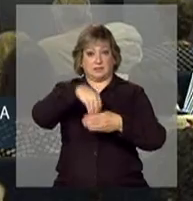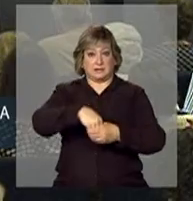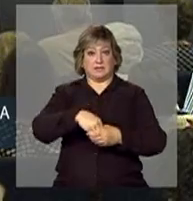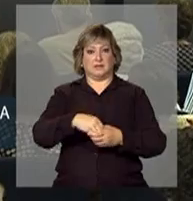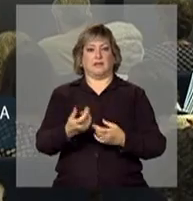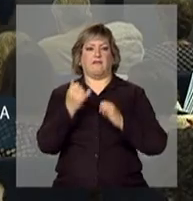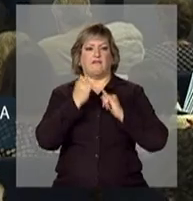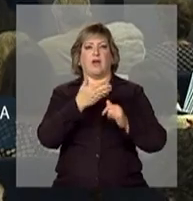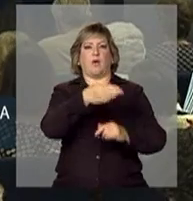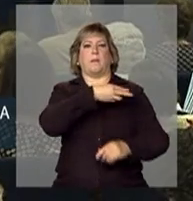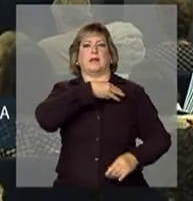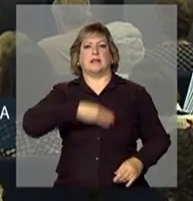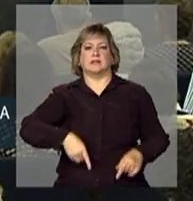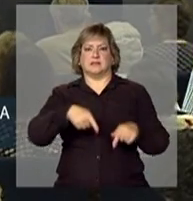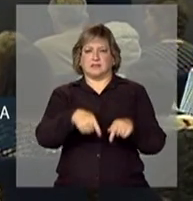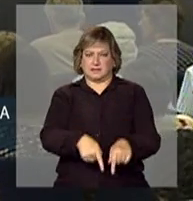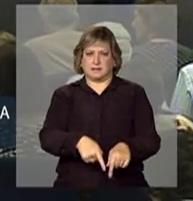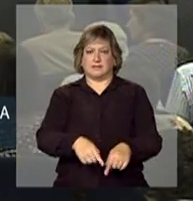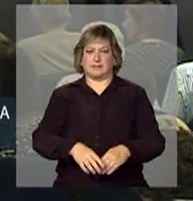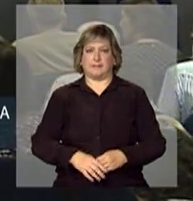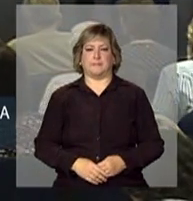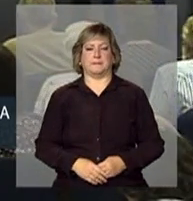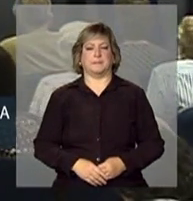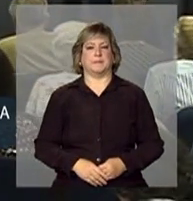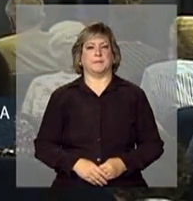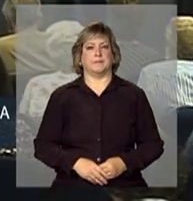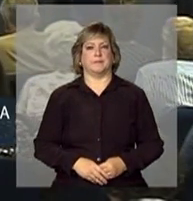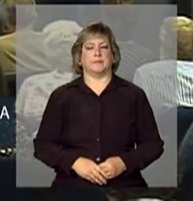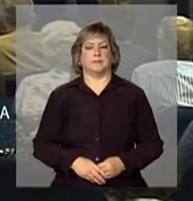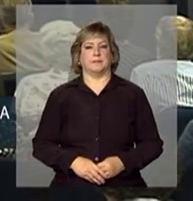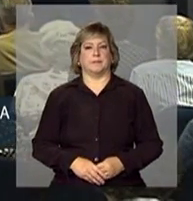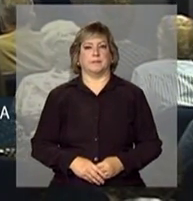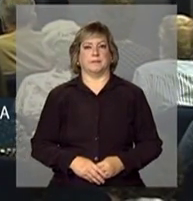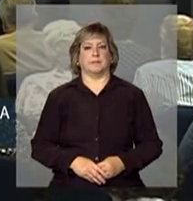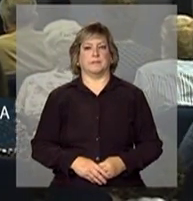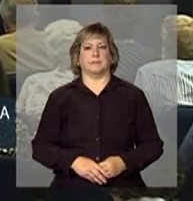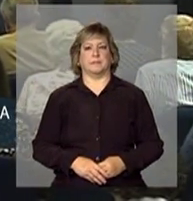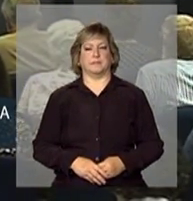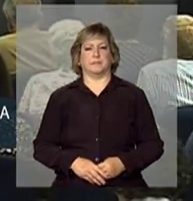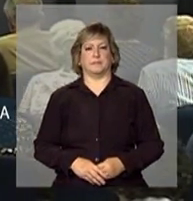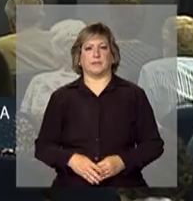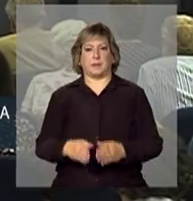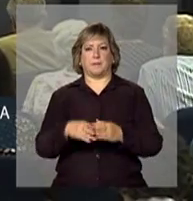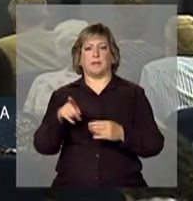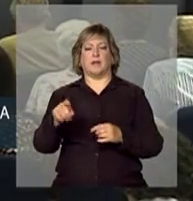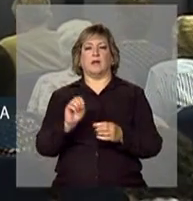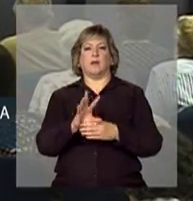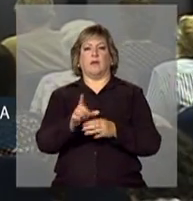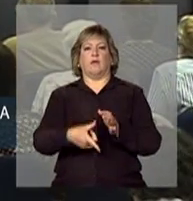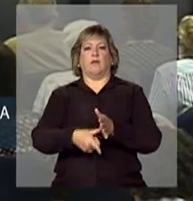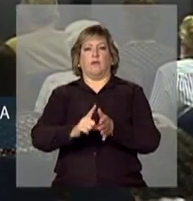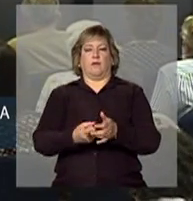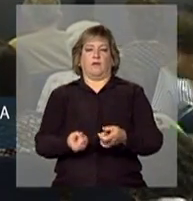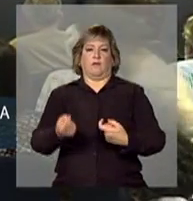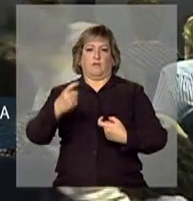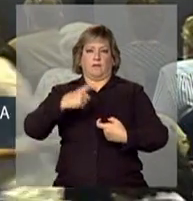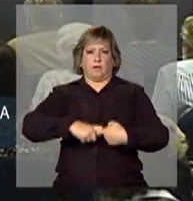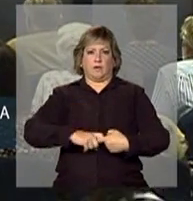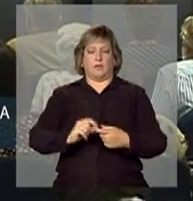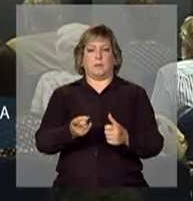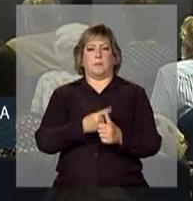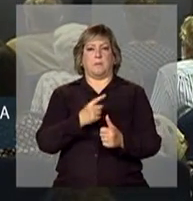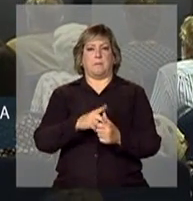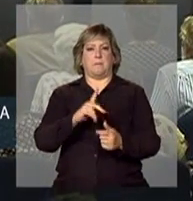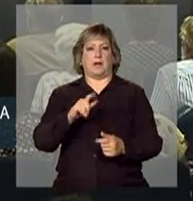Tá? Data, esse, Will, por favor, volte à folha de... a primeira página do